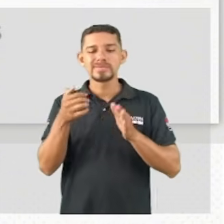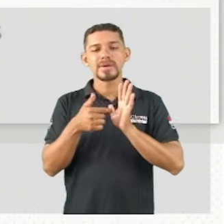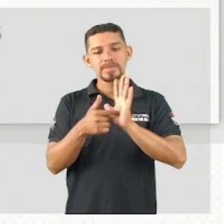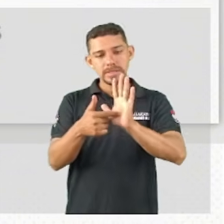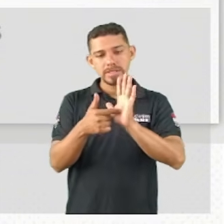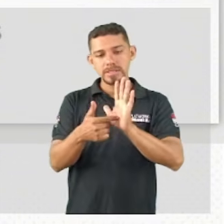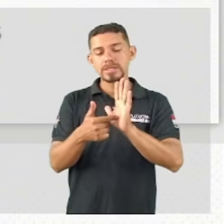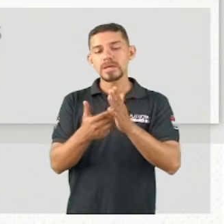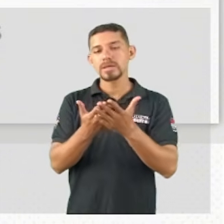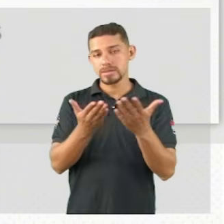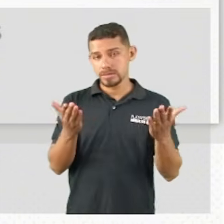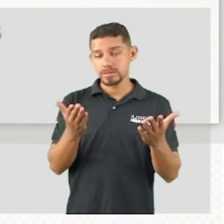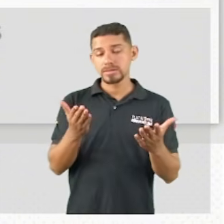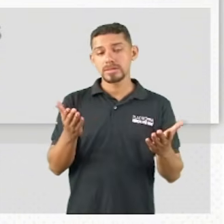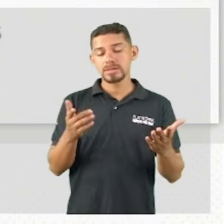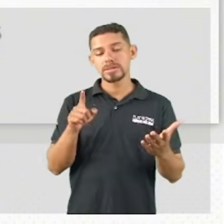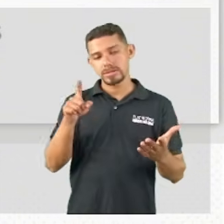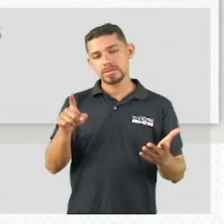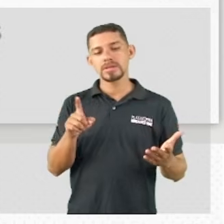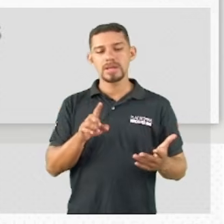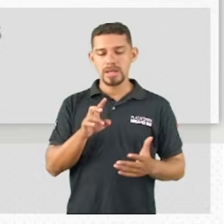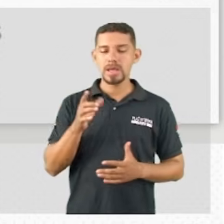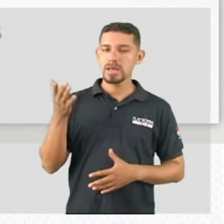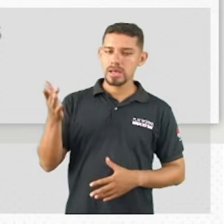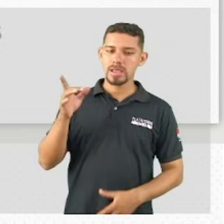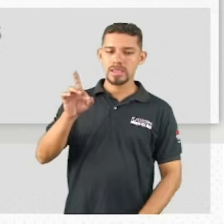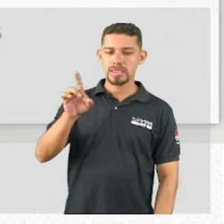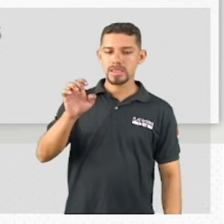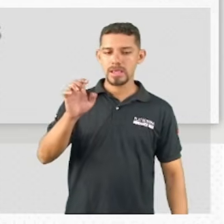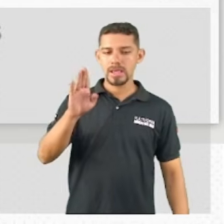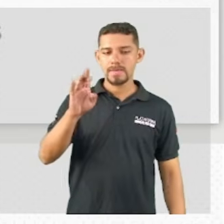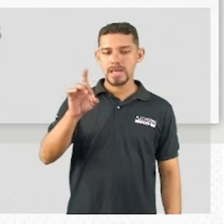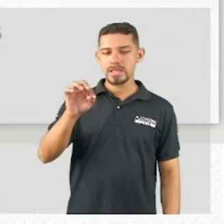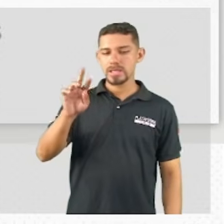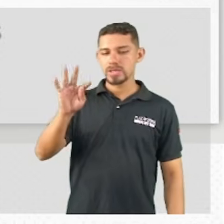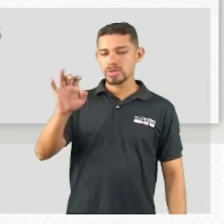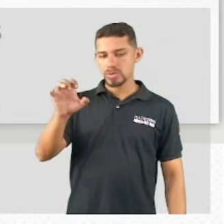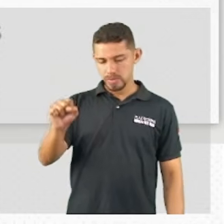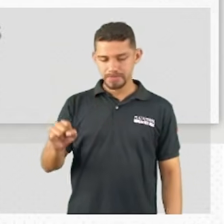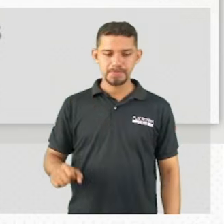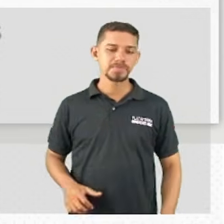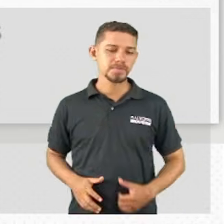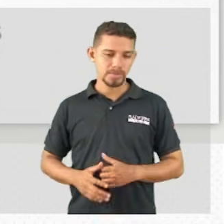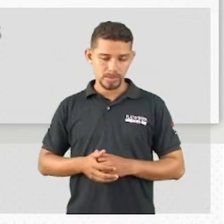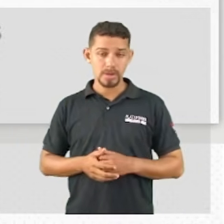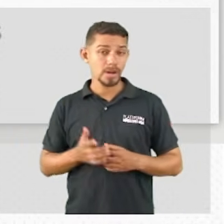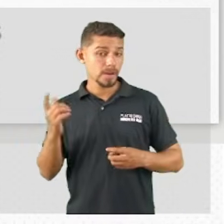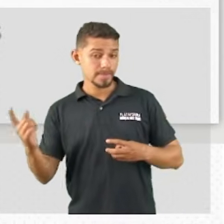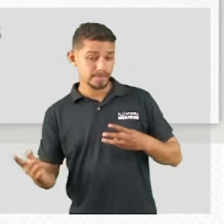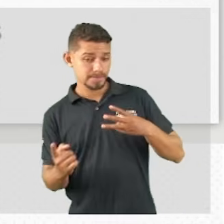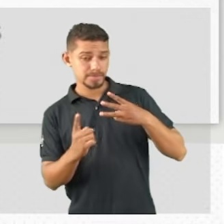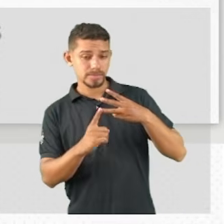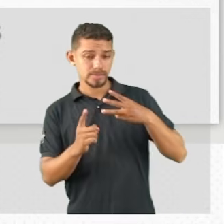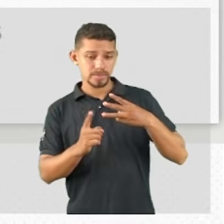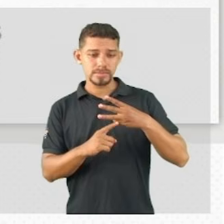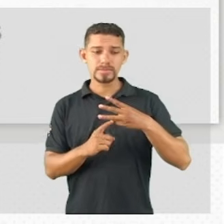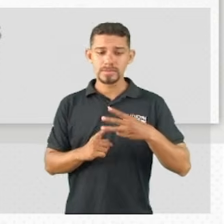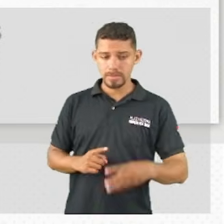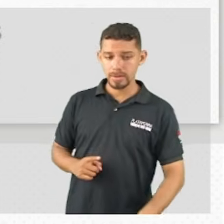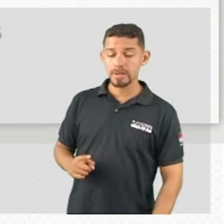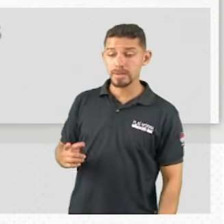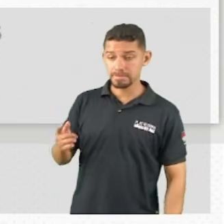apresentar o posicionamento, o ponto de vista, são os debatedores. Além desses, a gente tem também a figura